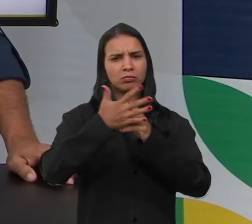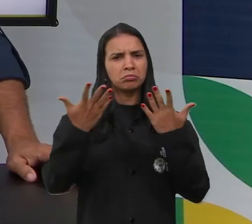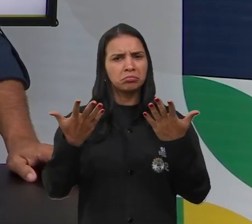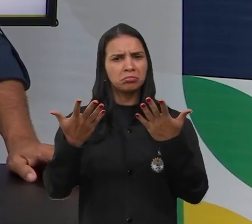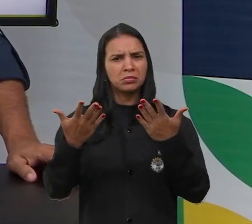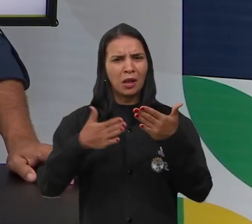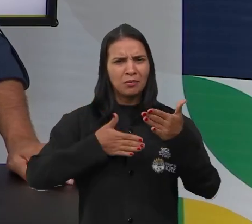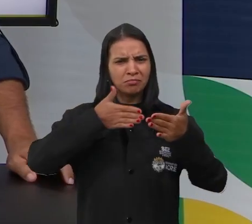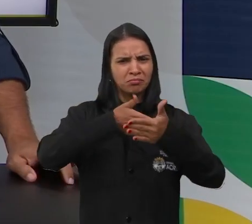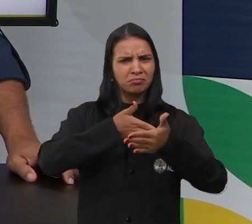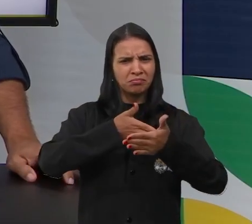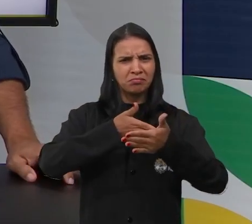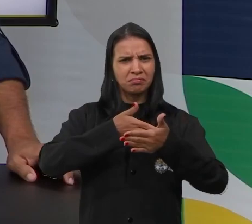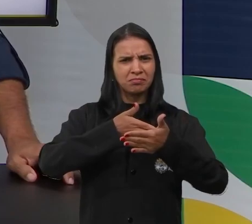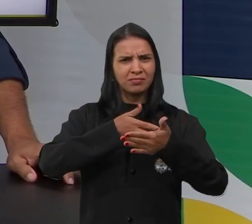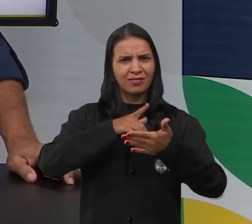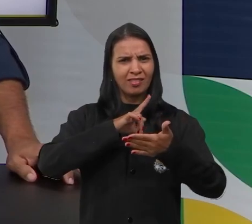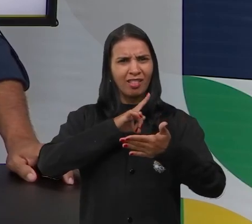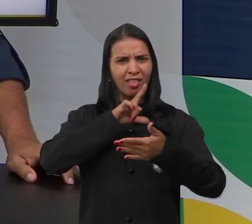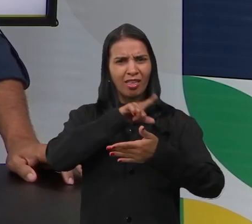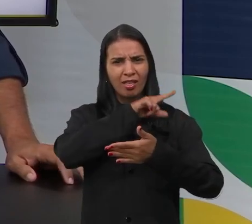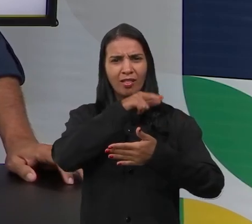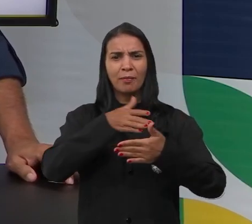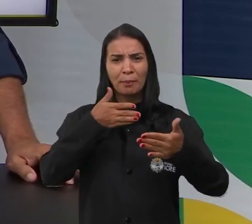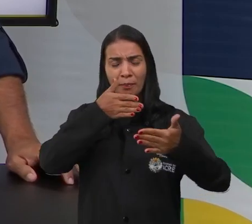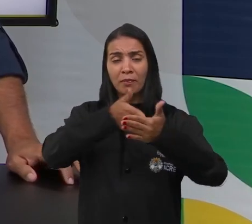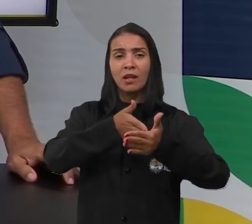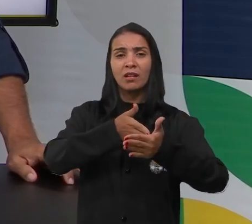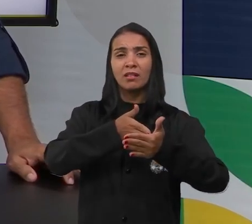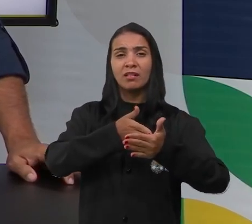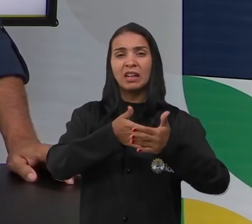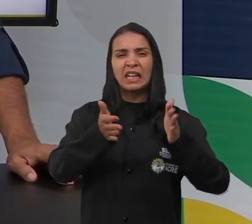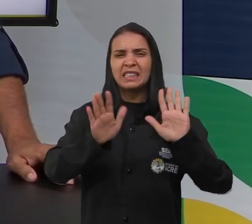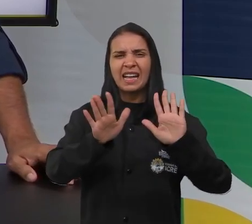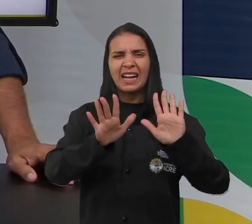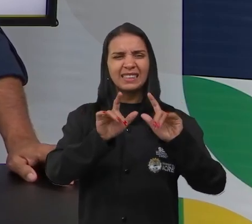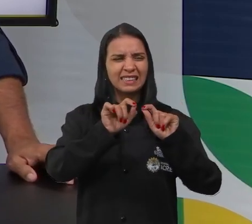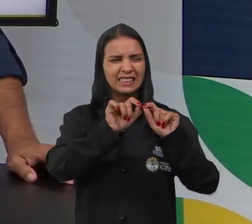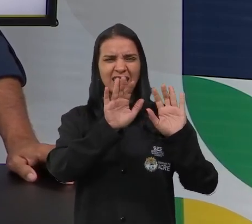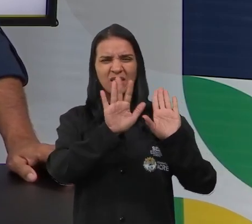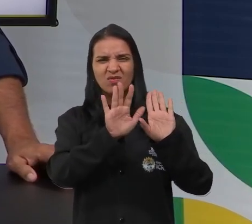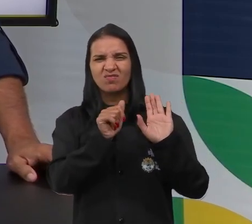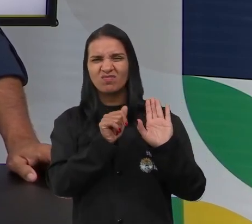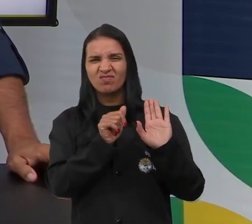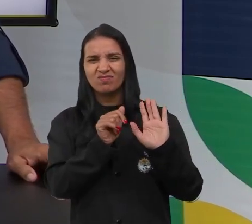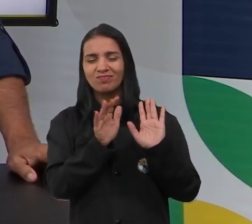Limitando, tipo, o socioambiental veio para, tipo, bom, não vamos fazer isso, não.